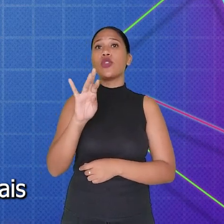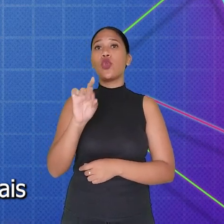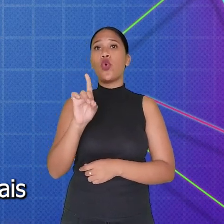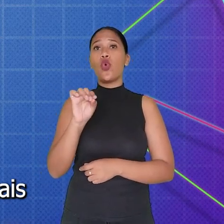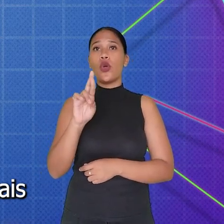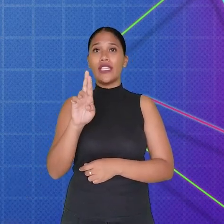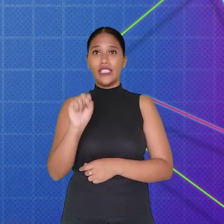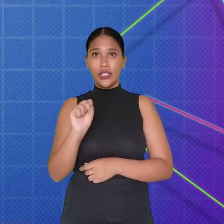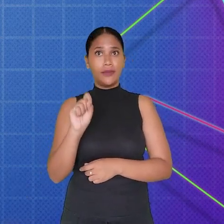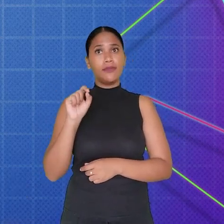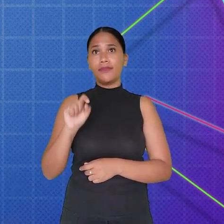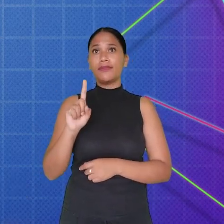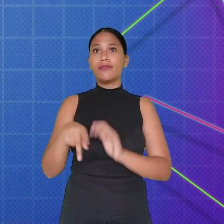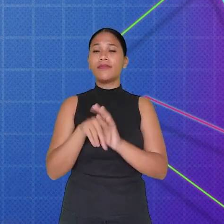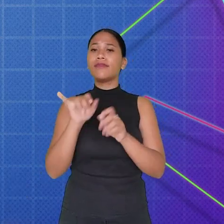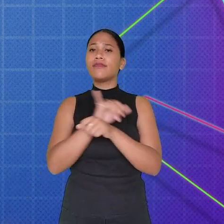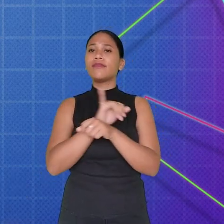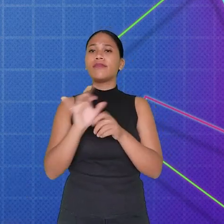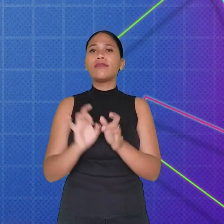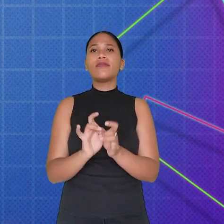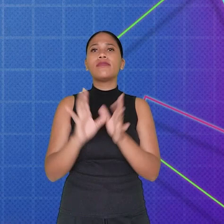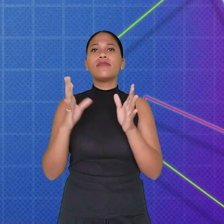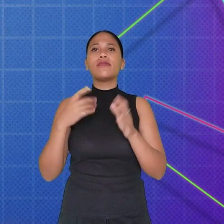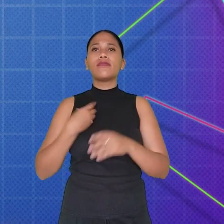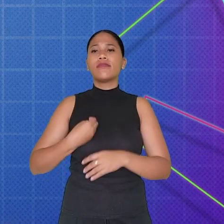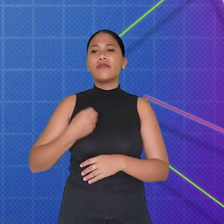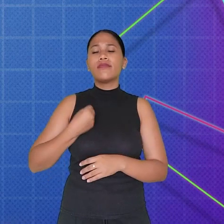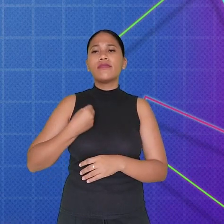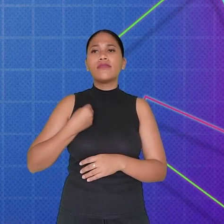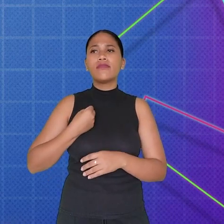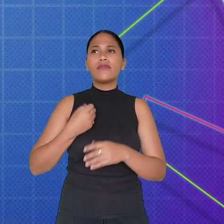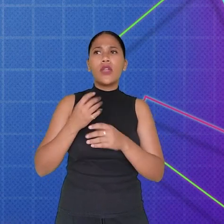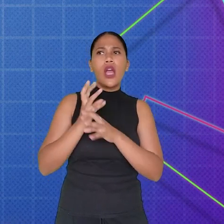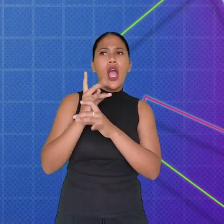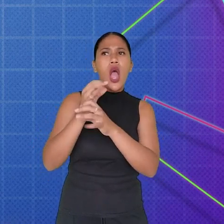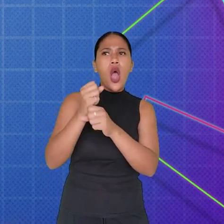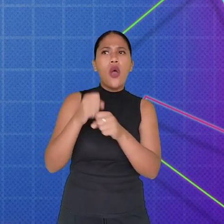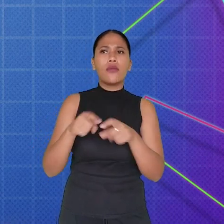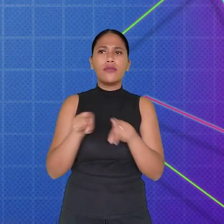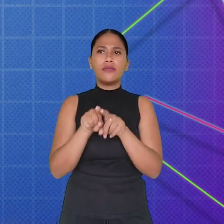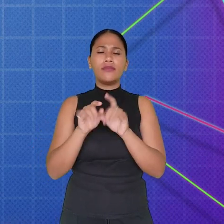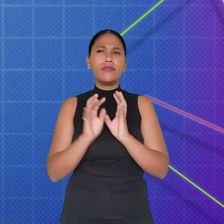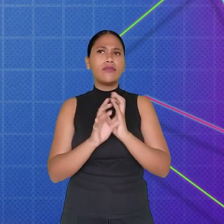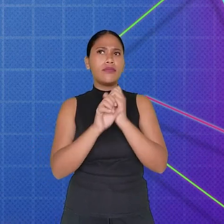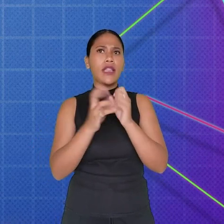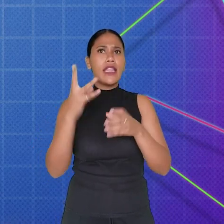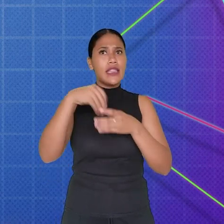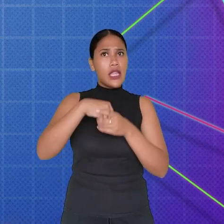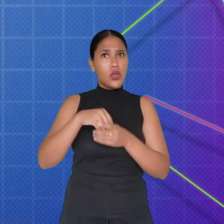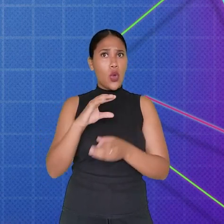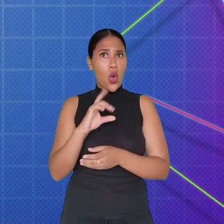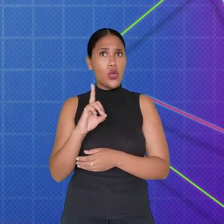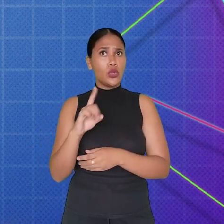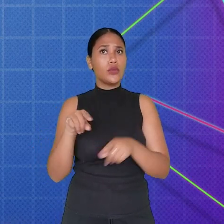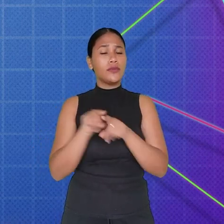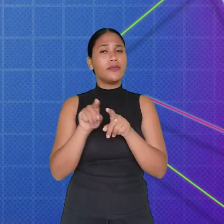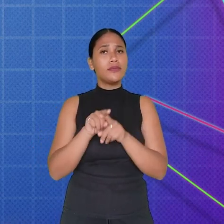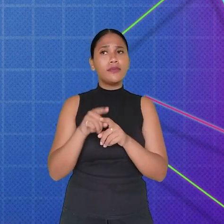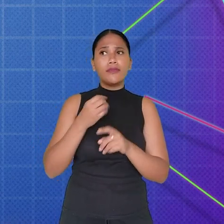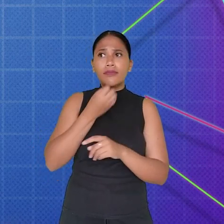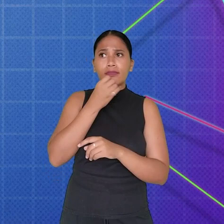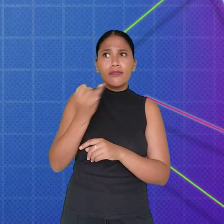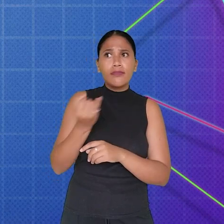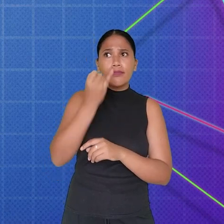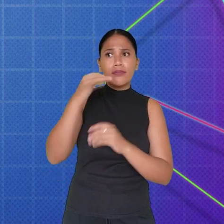são fundamentais para a construção de algoritmos e soluções para problemas. Vamos começar com os operadores matemáticos, que incluem